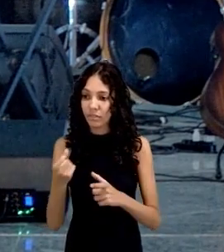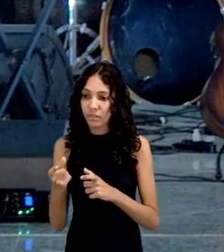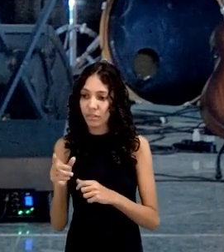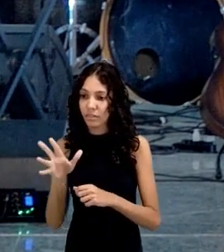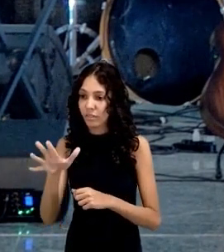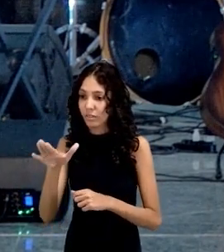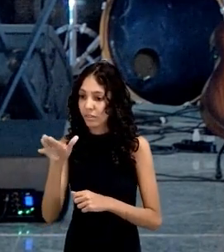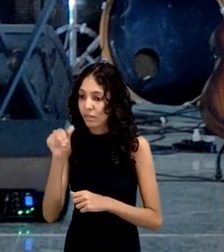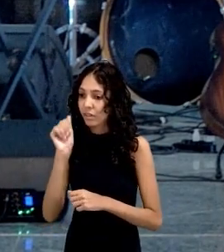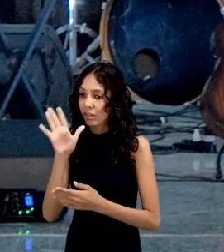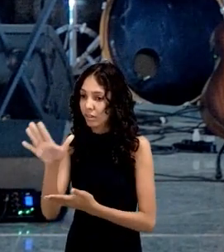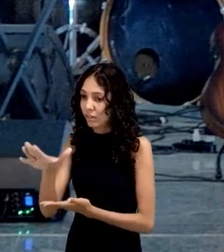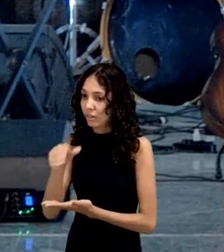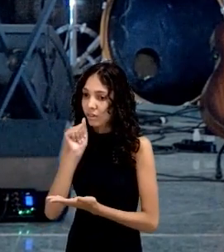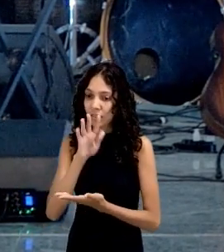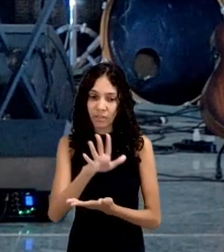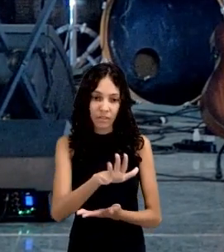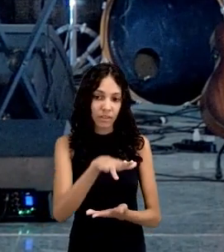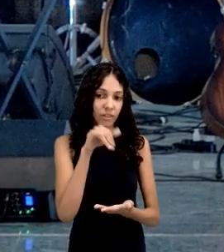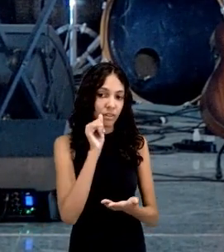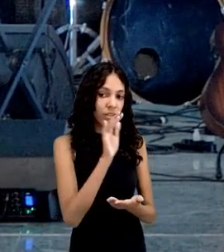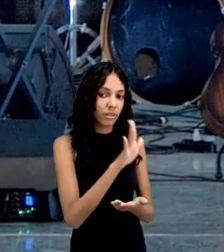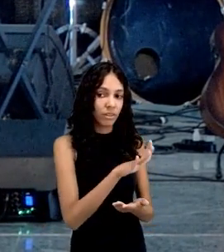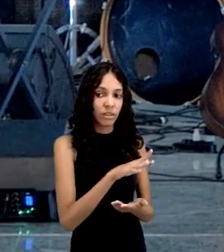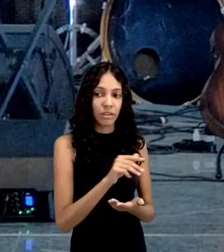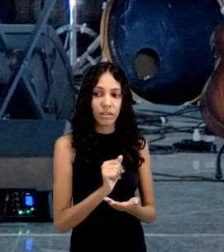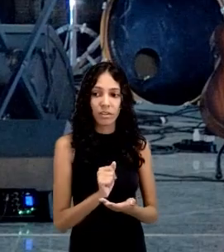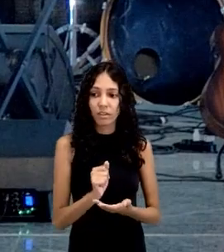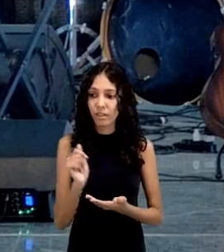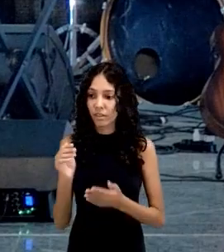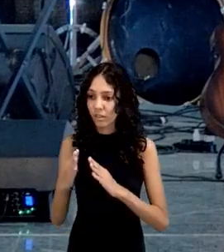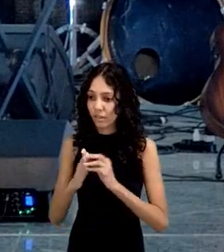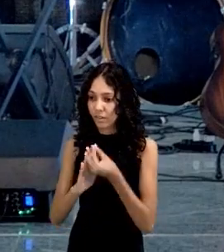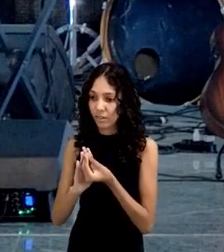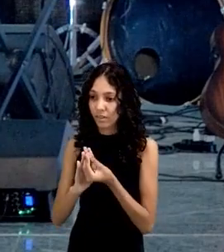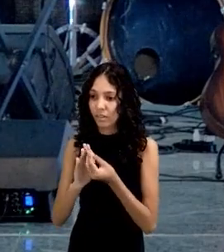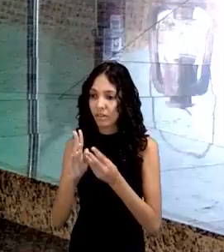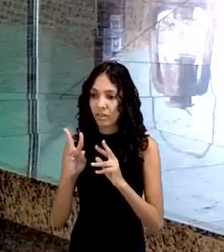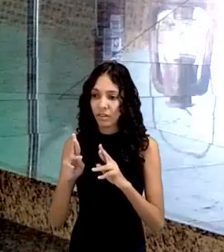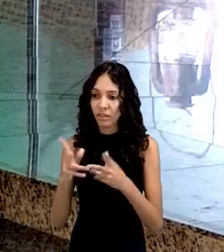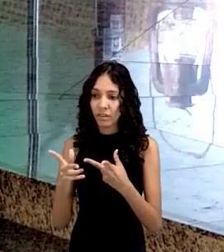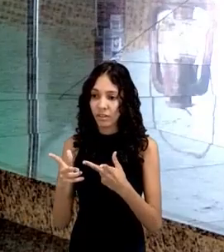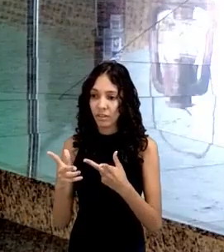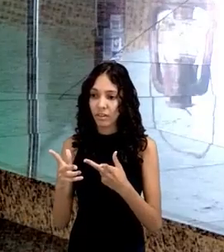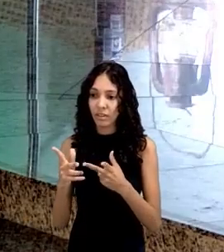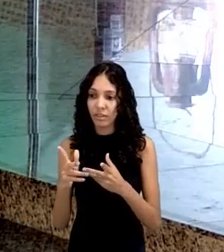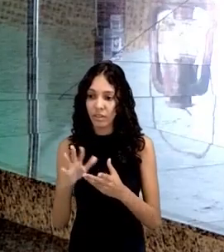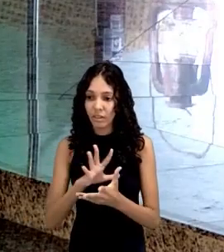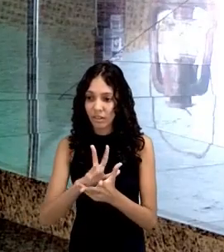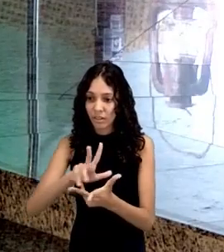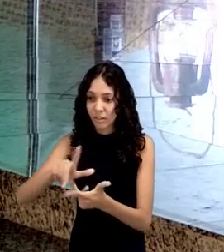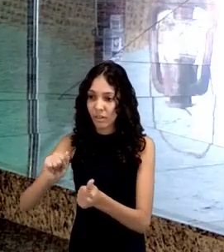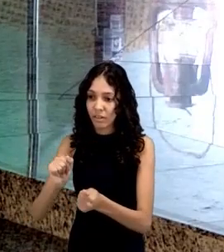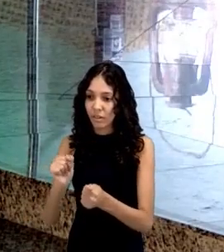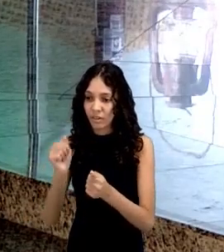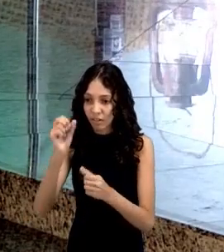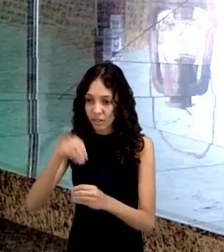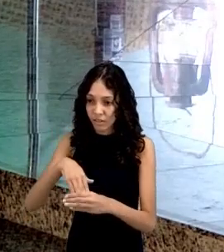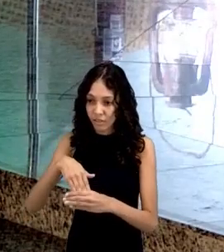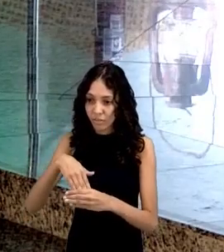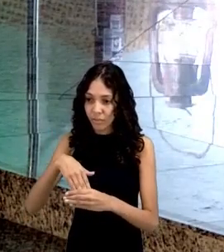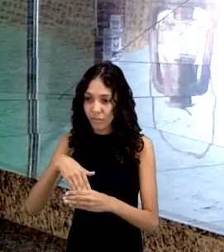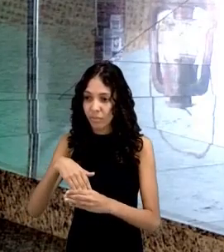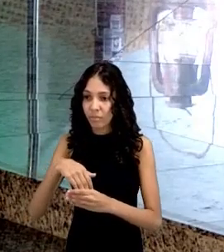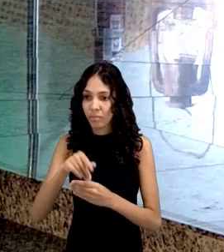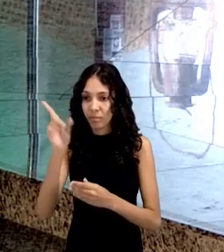no mundo, lá fora, no meio das trevas e da escuridão, essa diferença vai ser usada por Jesus para resgatar os seus. E a gente